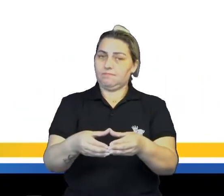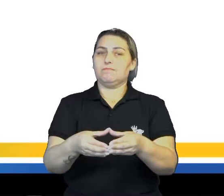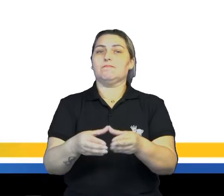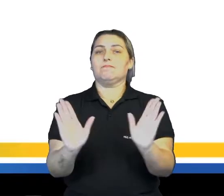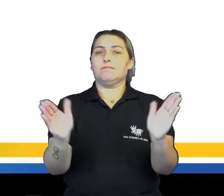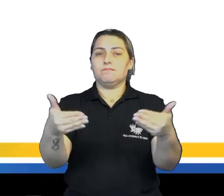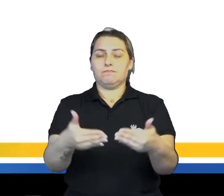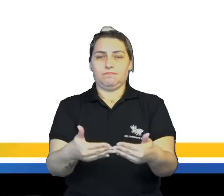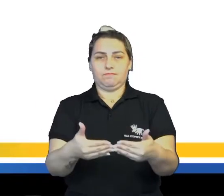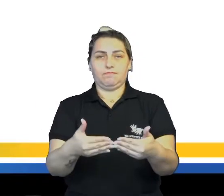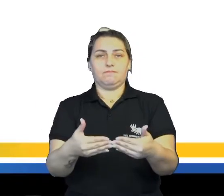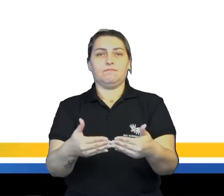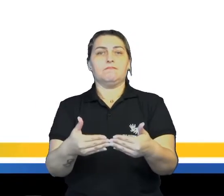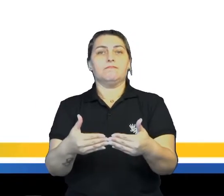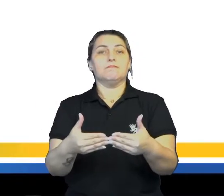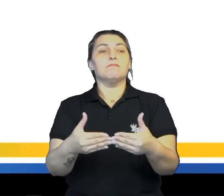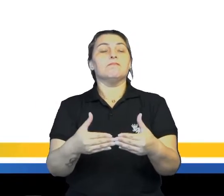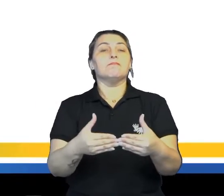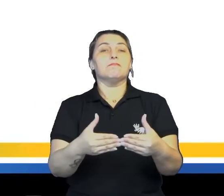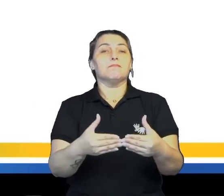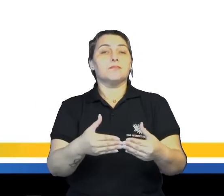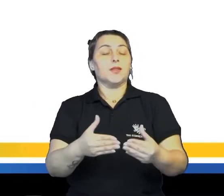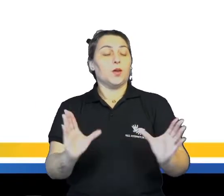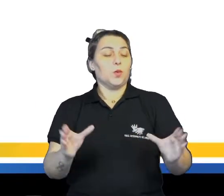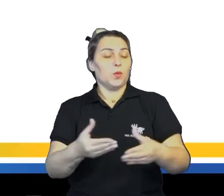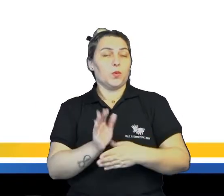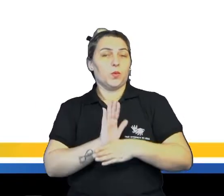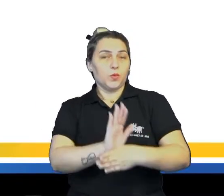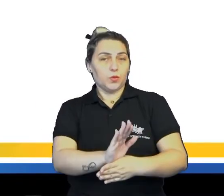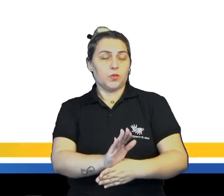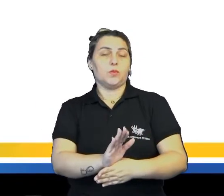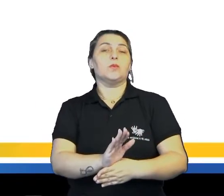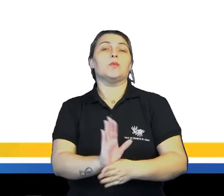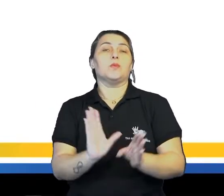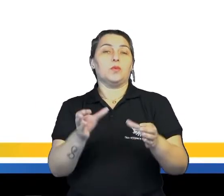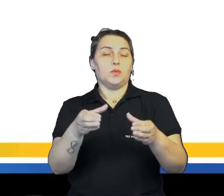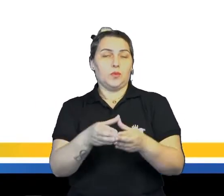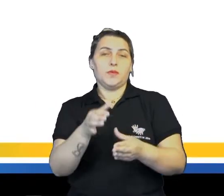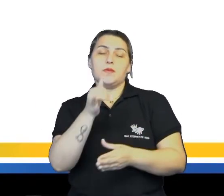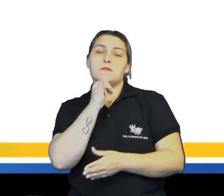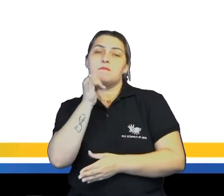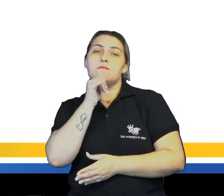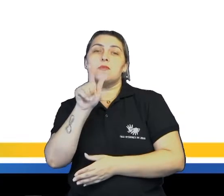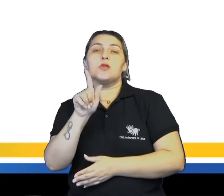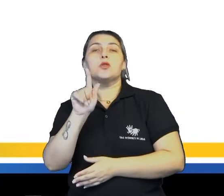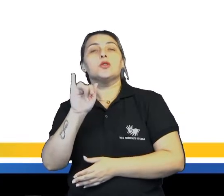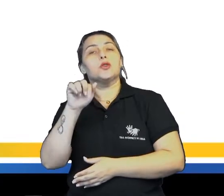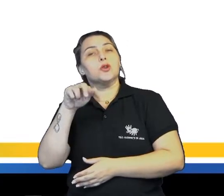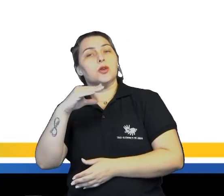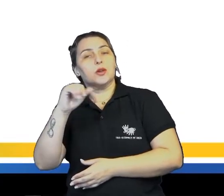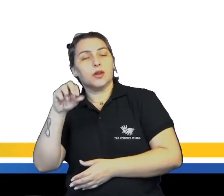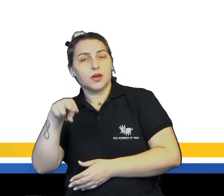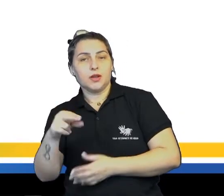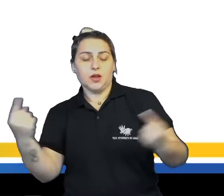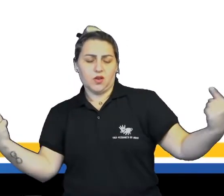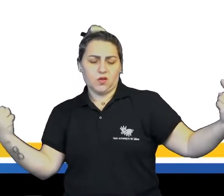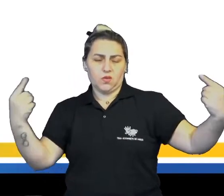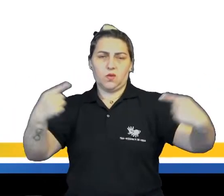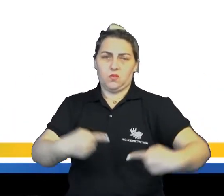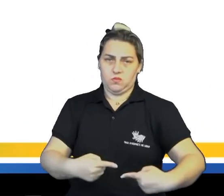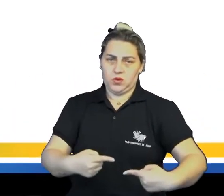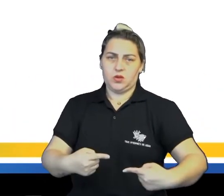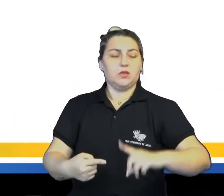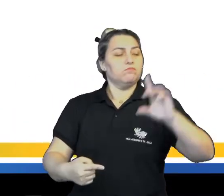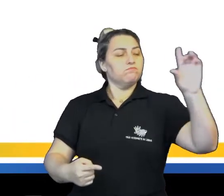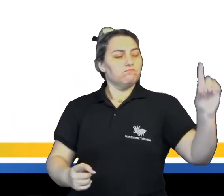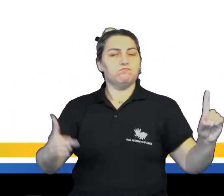jogos. Os cooperativos, atividades que visam a colaboração em grupo, exemplo, gincana, e competitivos. Há uma